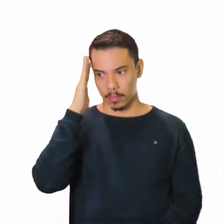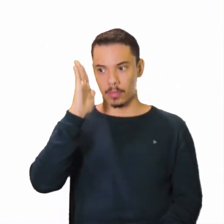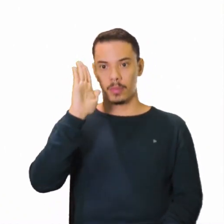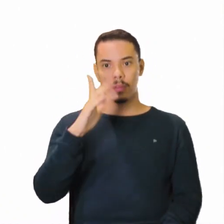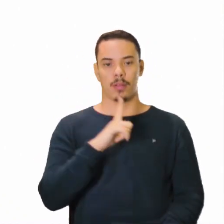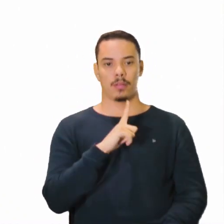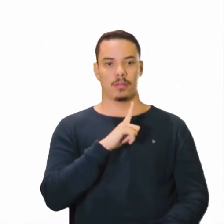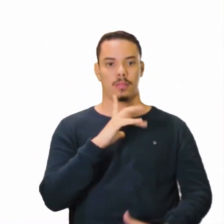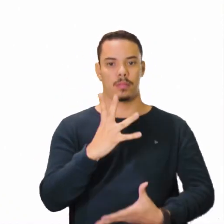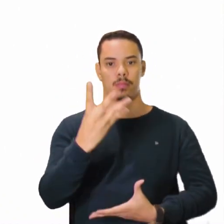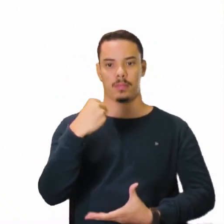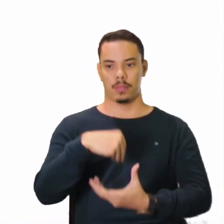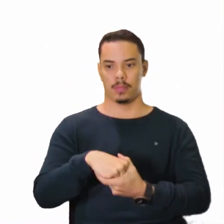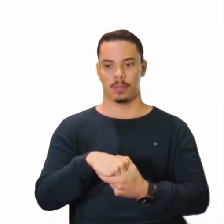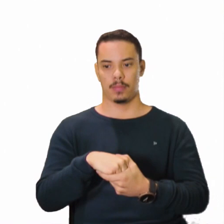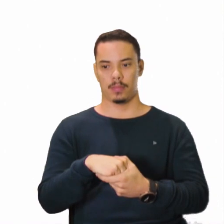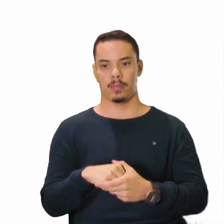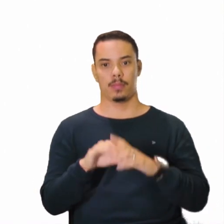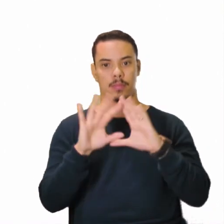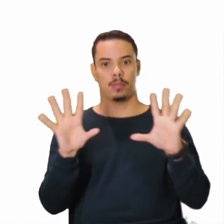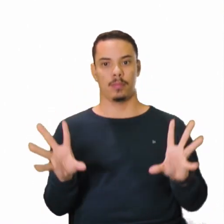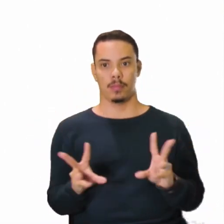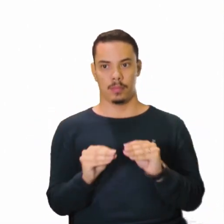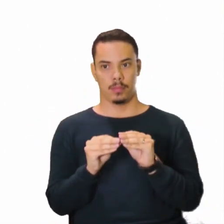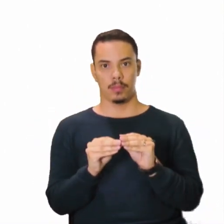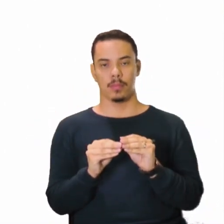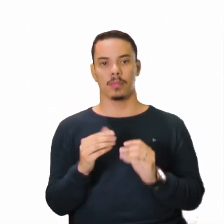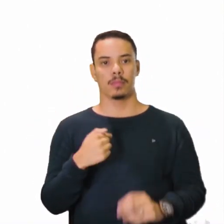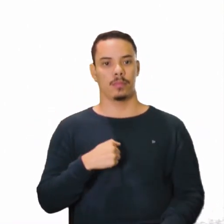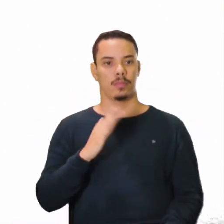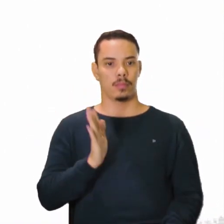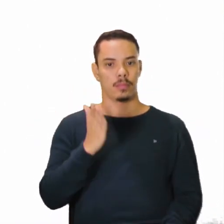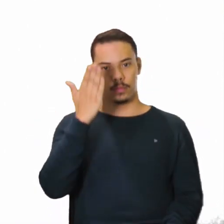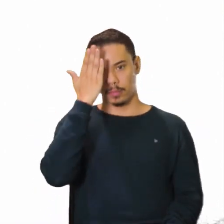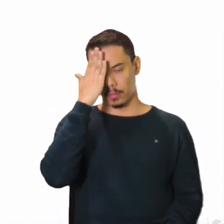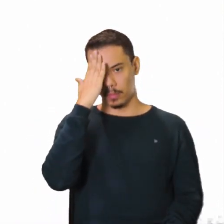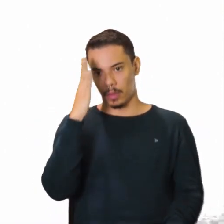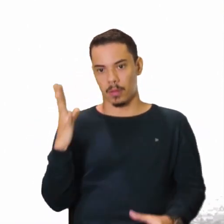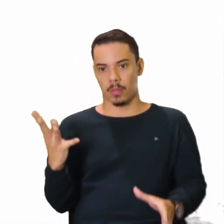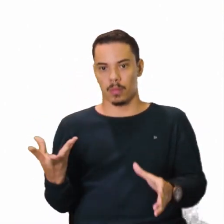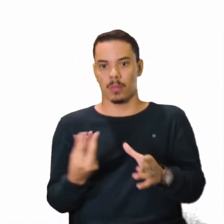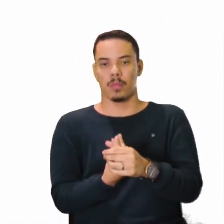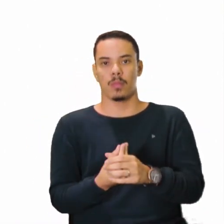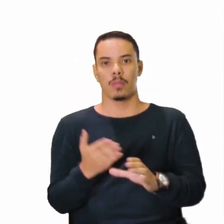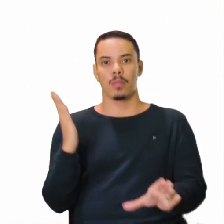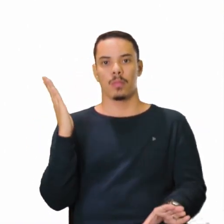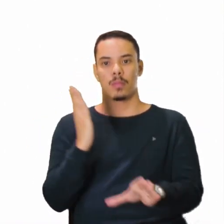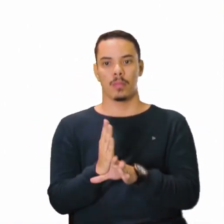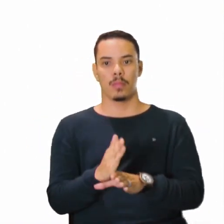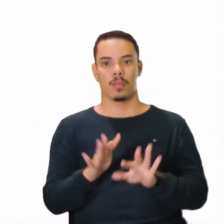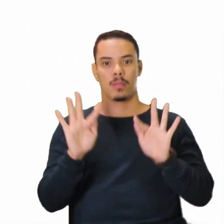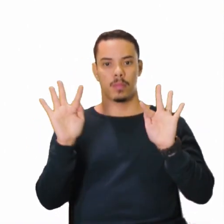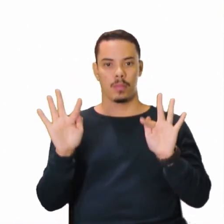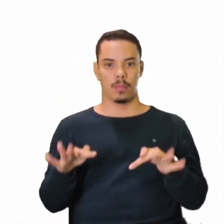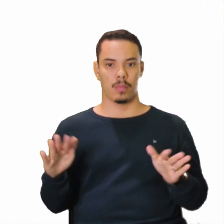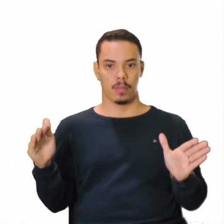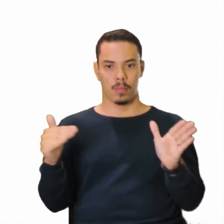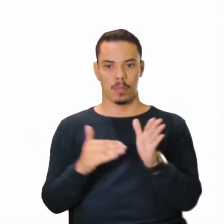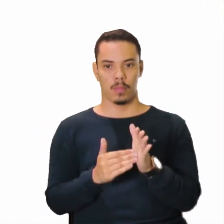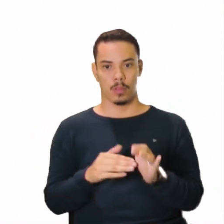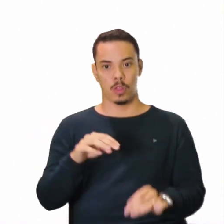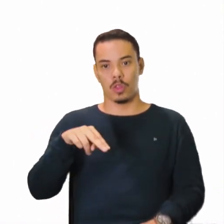está embutido. Subentende-se ali que está no plural pela terminação em